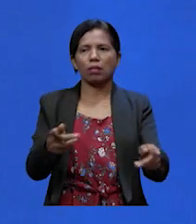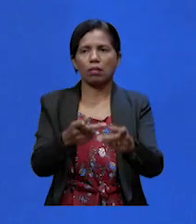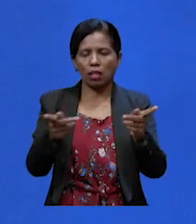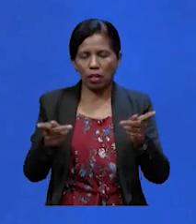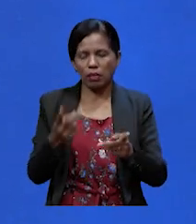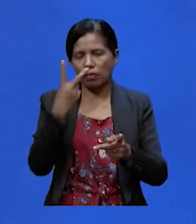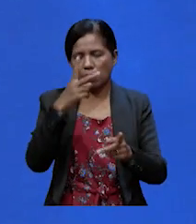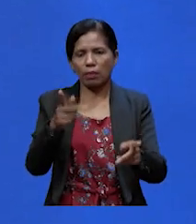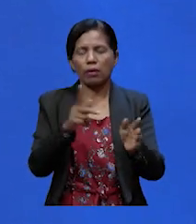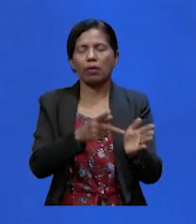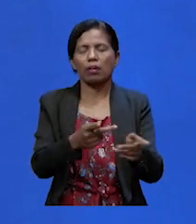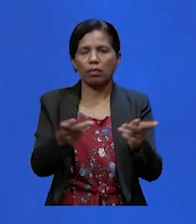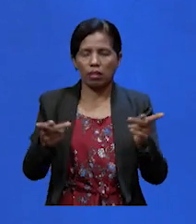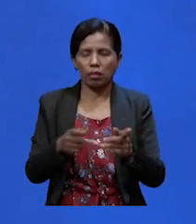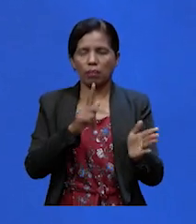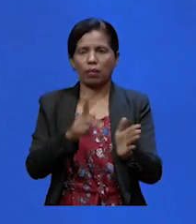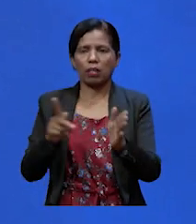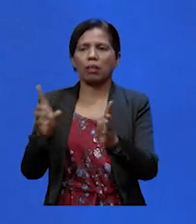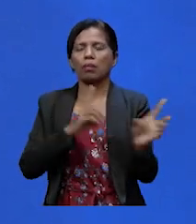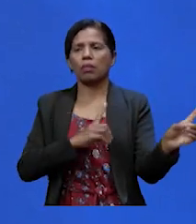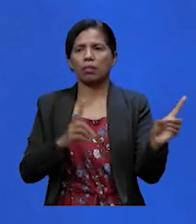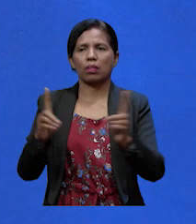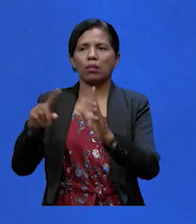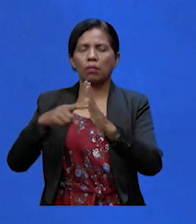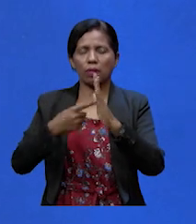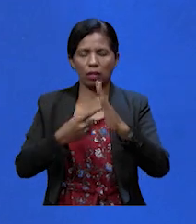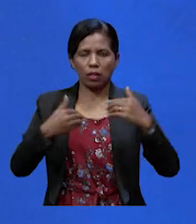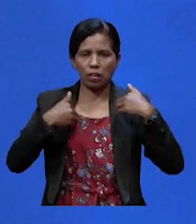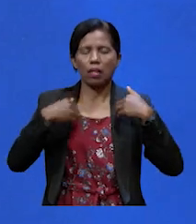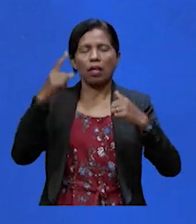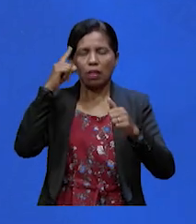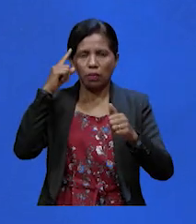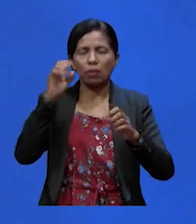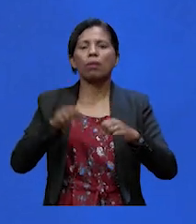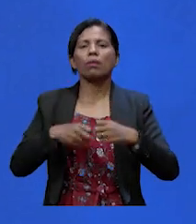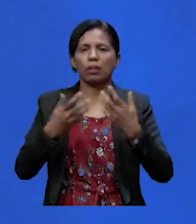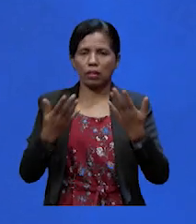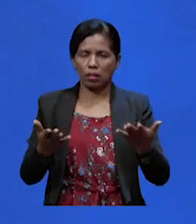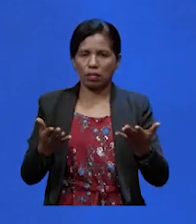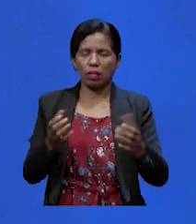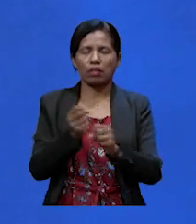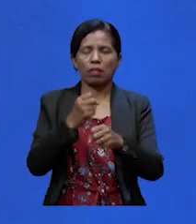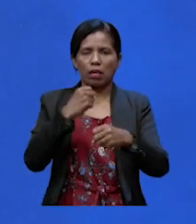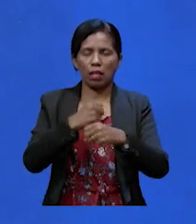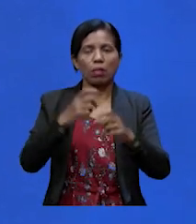planu ba implementasaun no hawana hanoi o insa atu halo konstruksaun